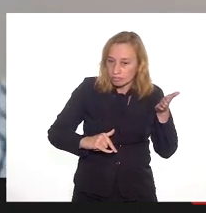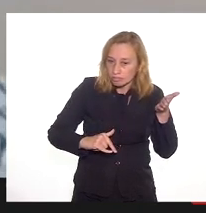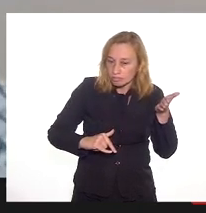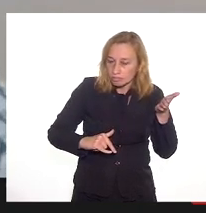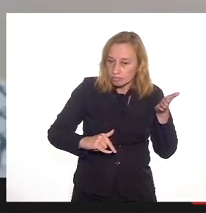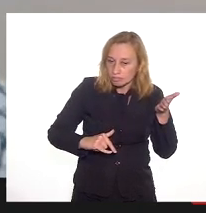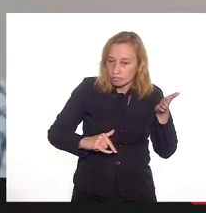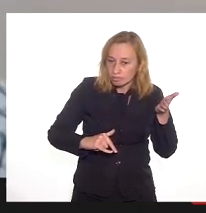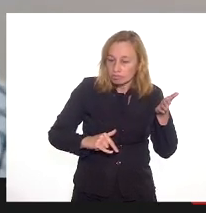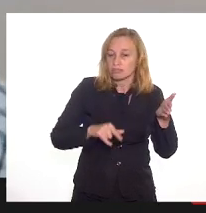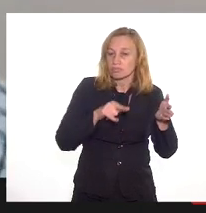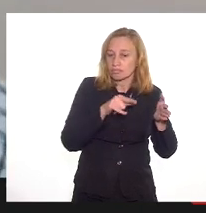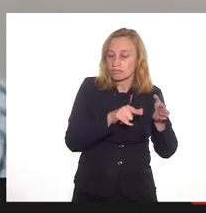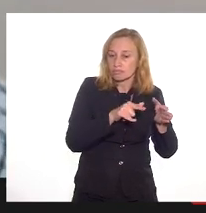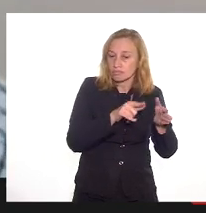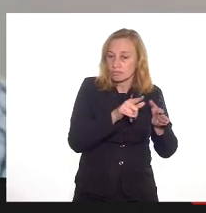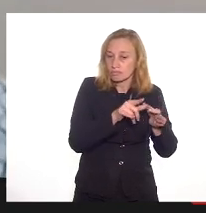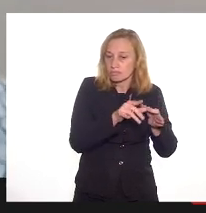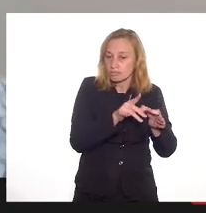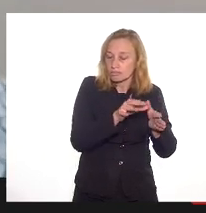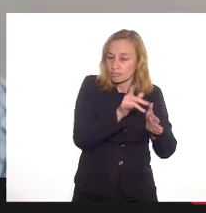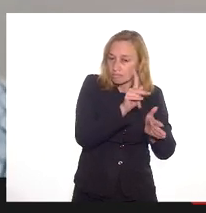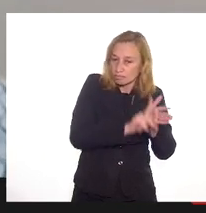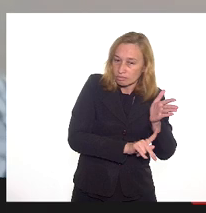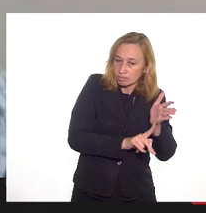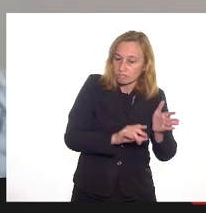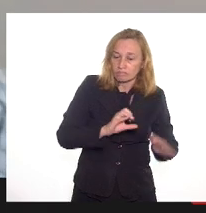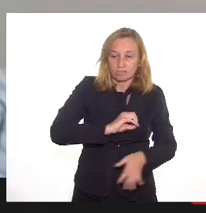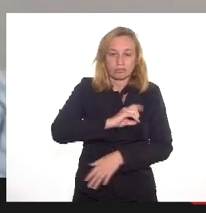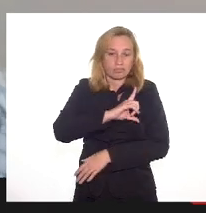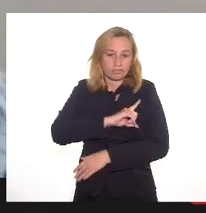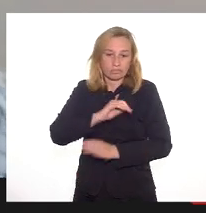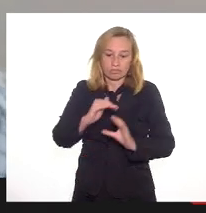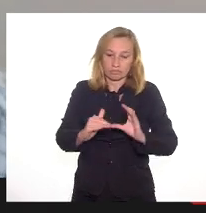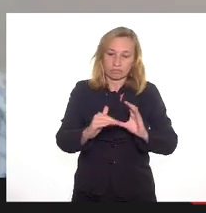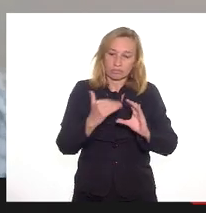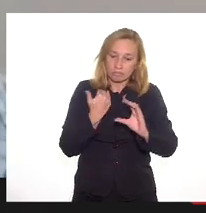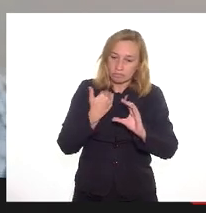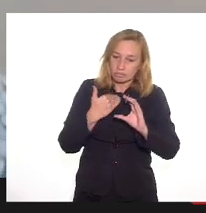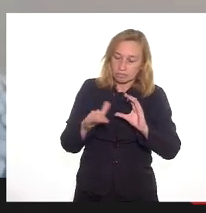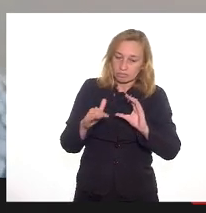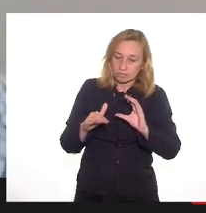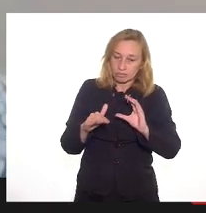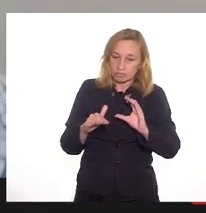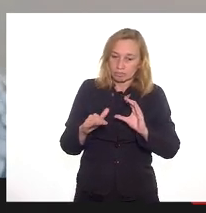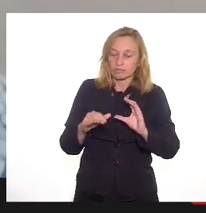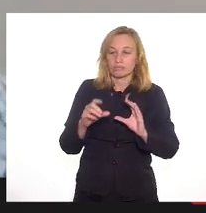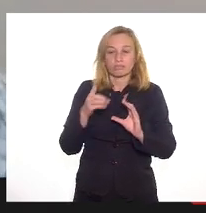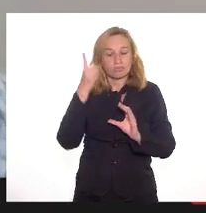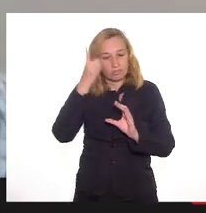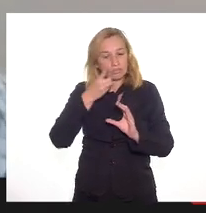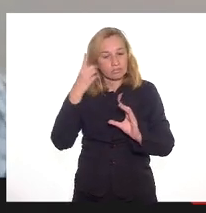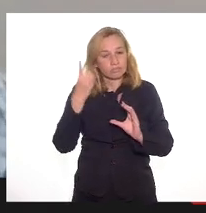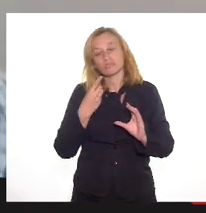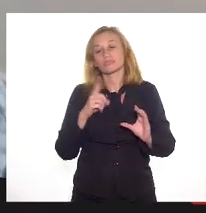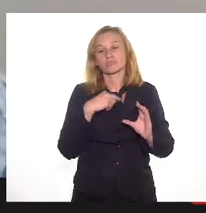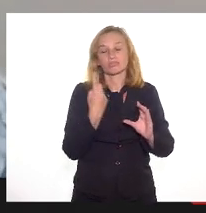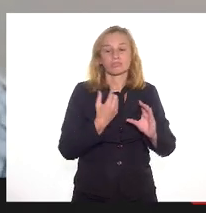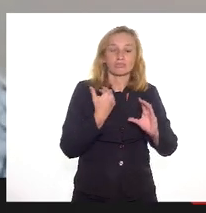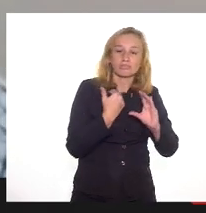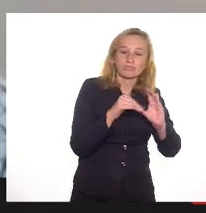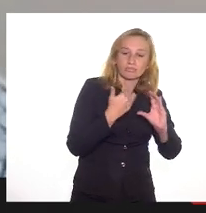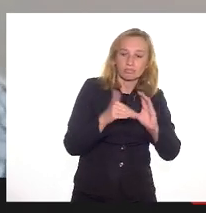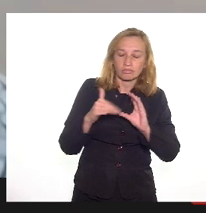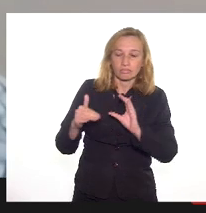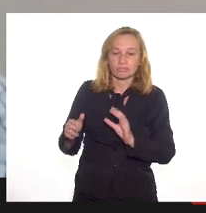qual, esse projeto do Caxias, se puderem passar para a deputada e depois ela repassar para nós, acho que é interessante. E